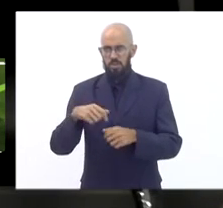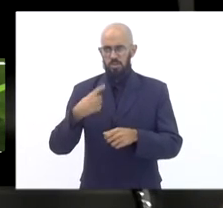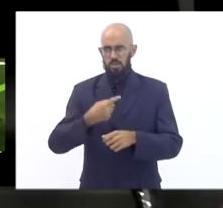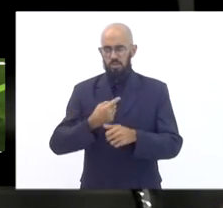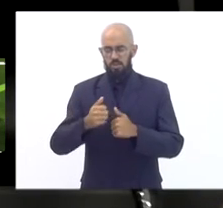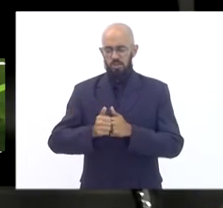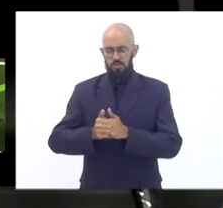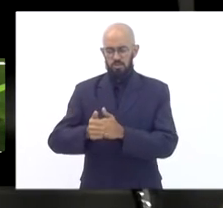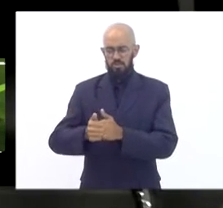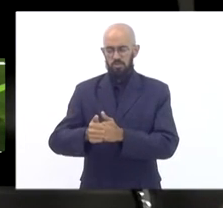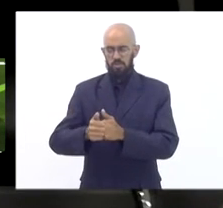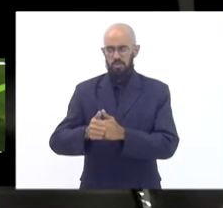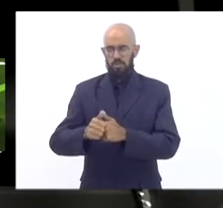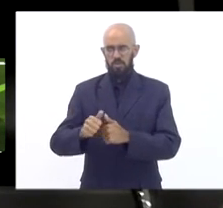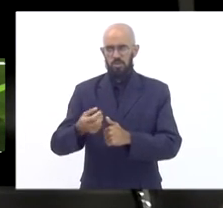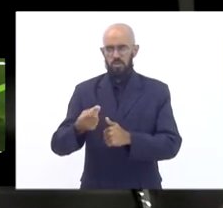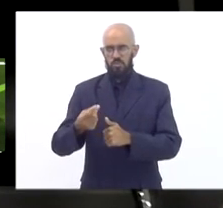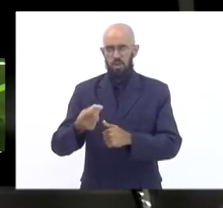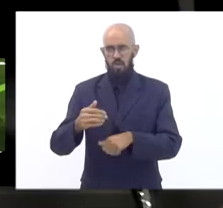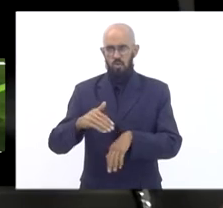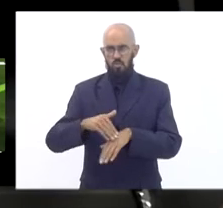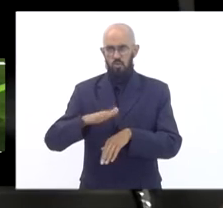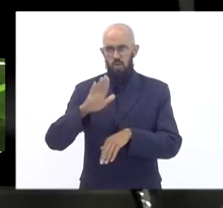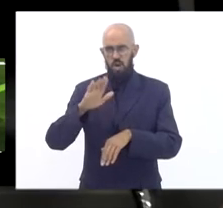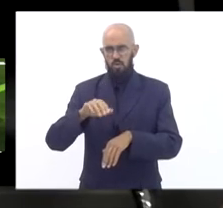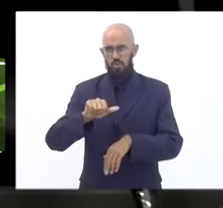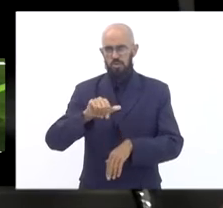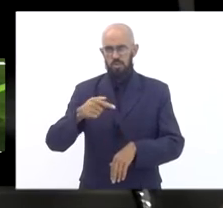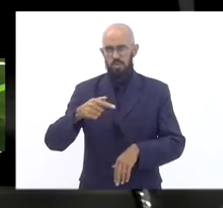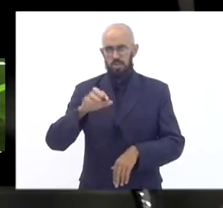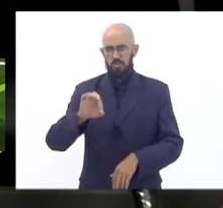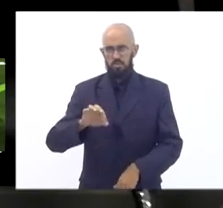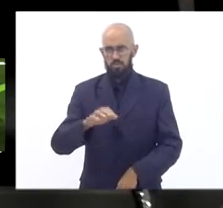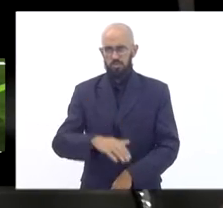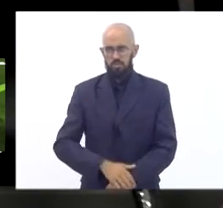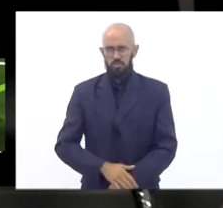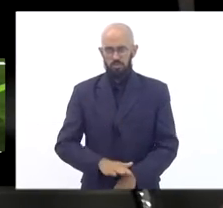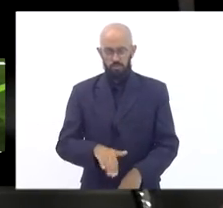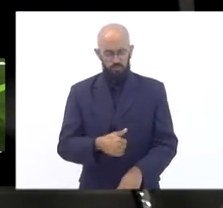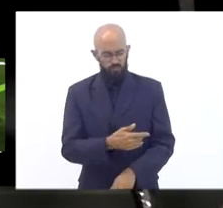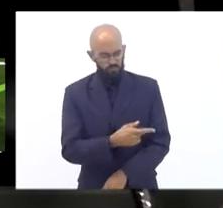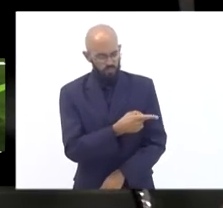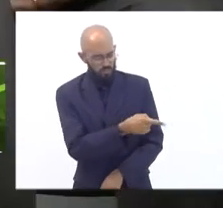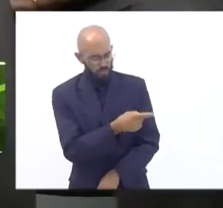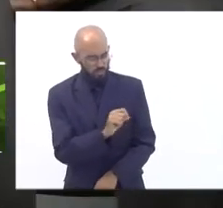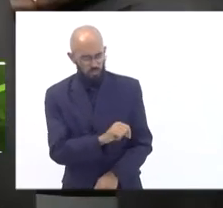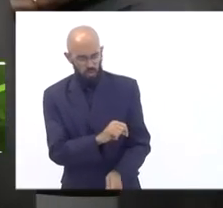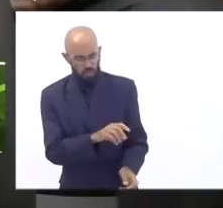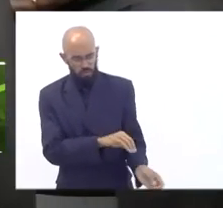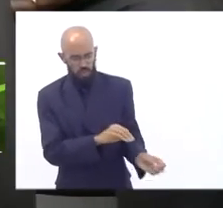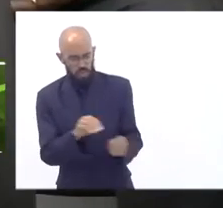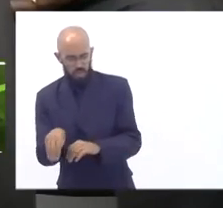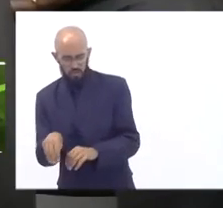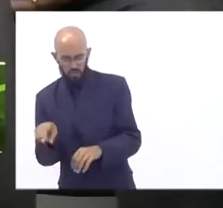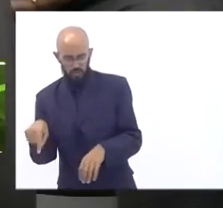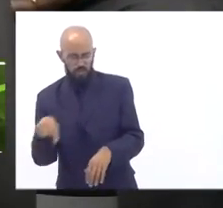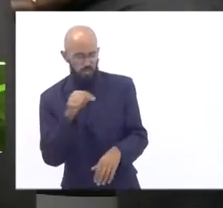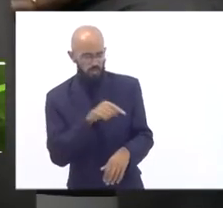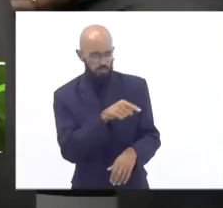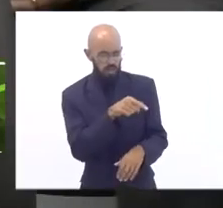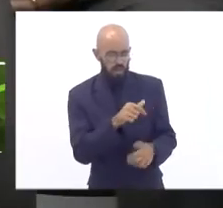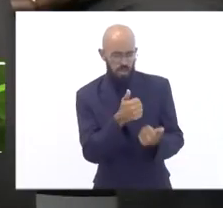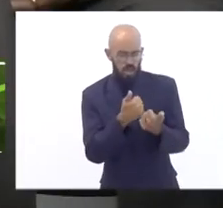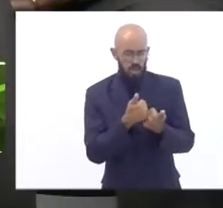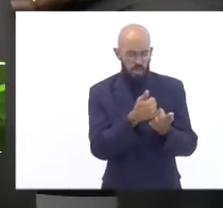ainda altíssimo, né, na época 17%. Então, a senhora foi deslocada para atuar nesse tema